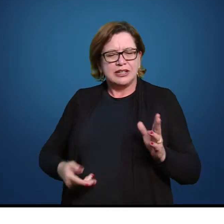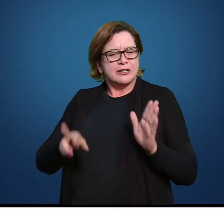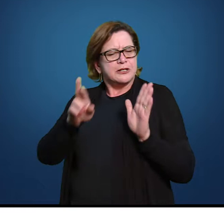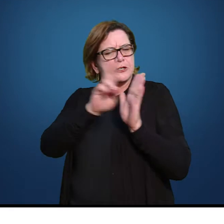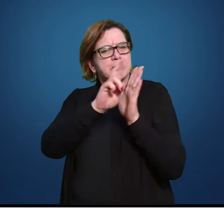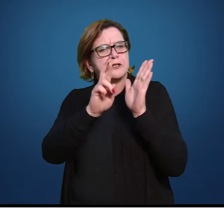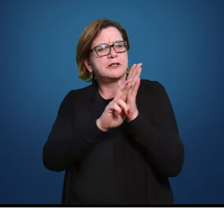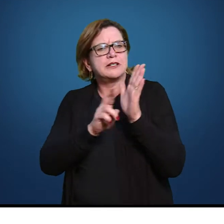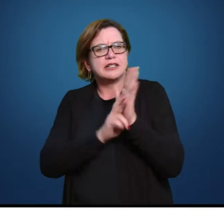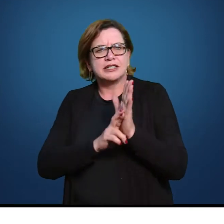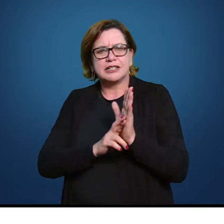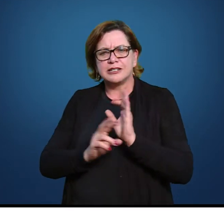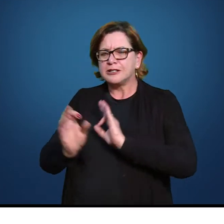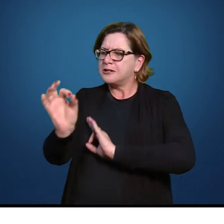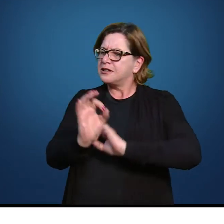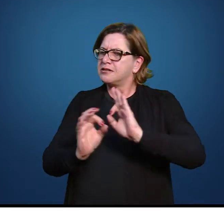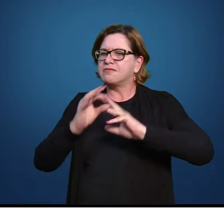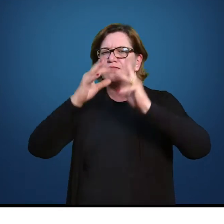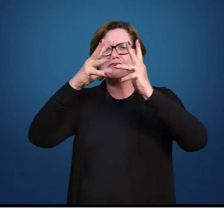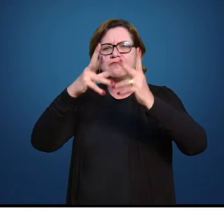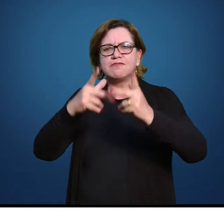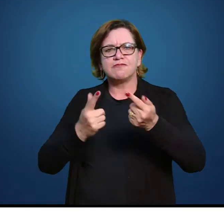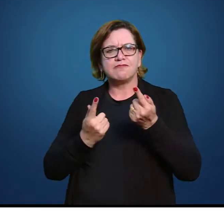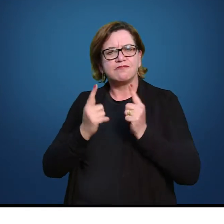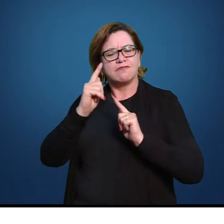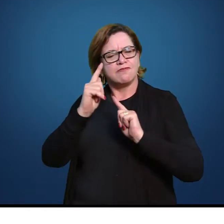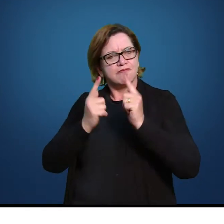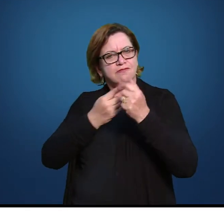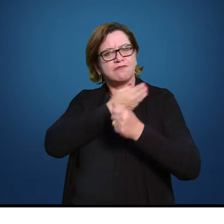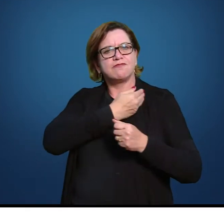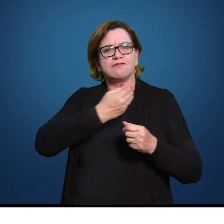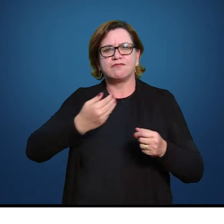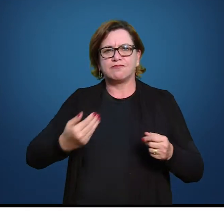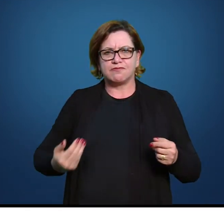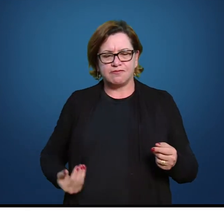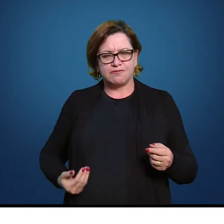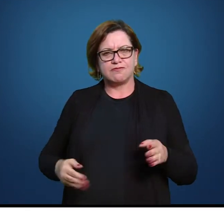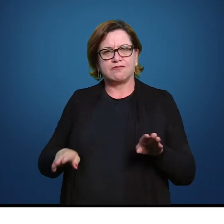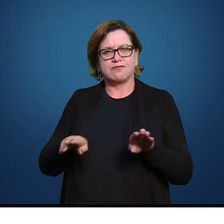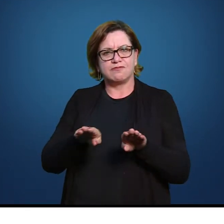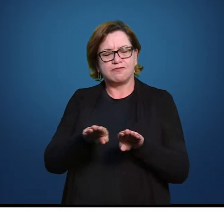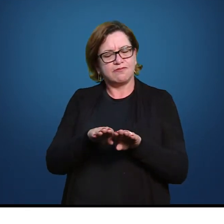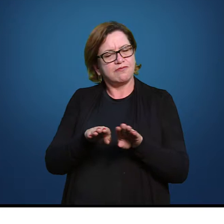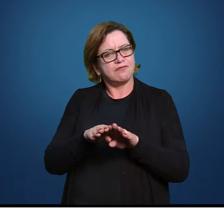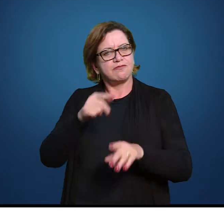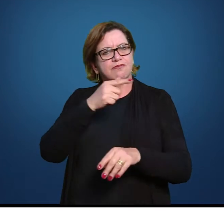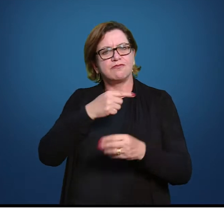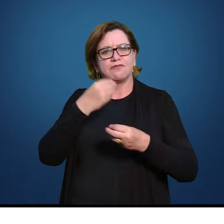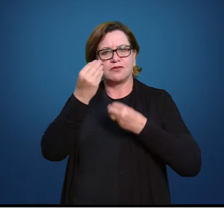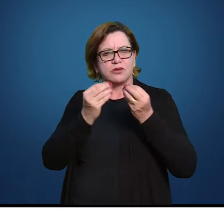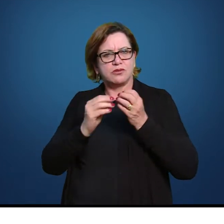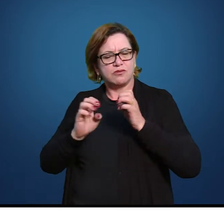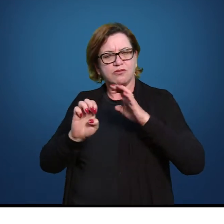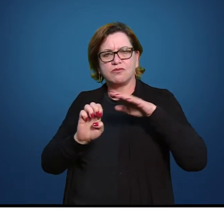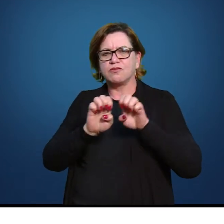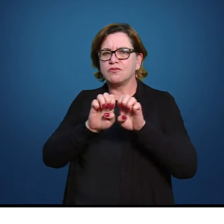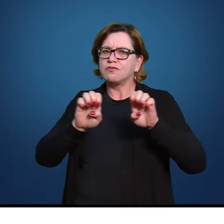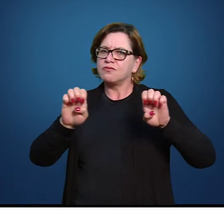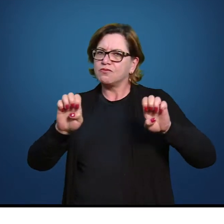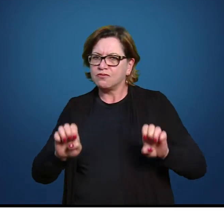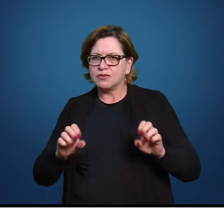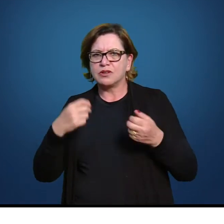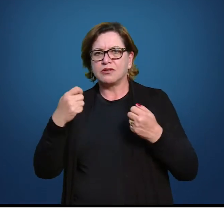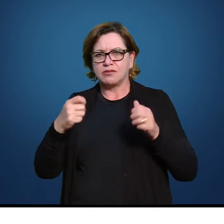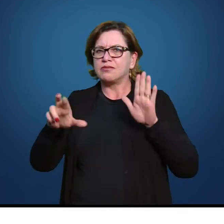o circuito de gestão de uma entidade pública, de um órgão governamental, de toda a estrutura. Nós precisamos